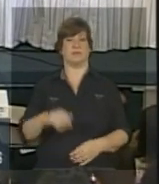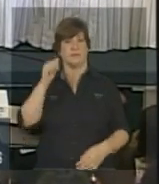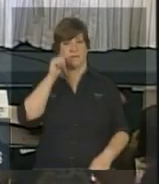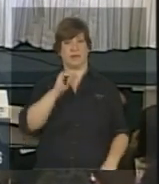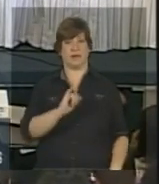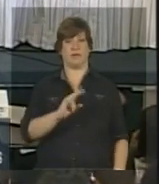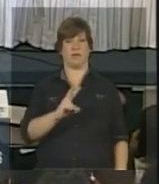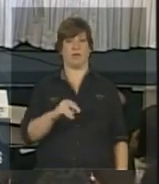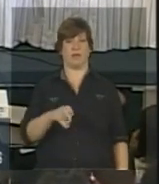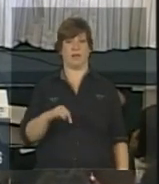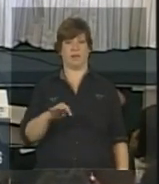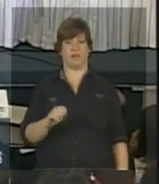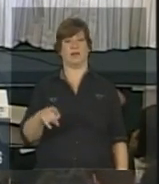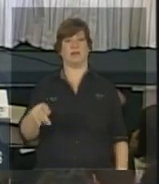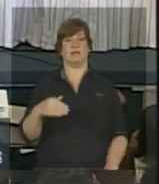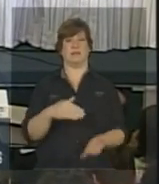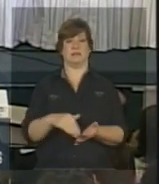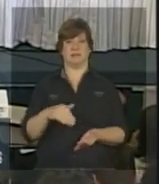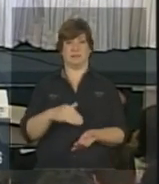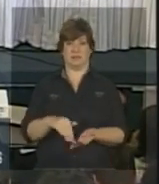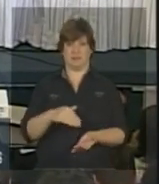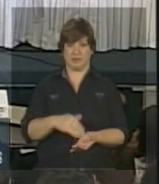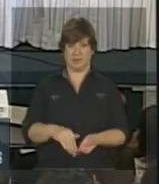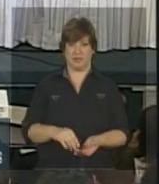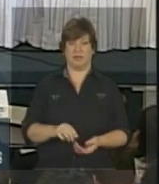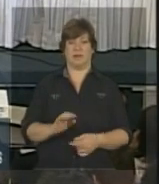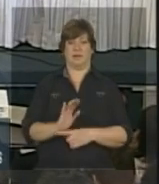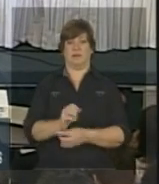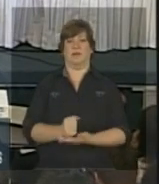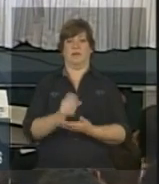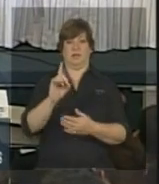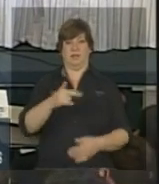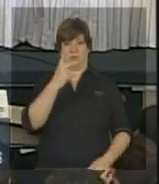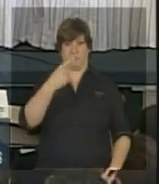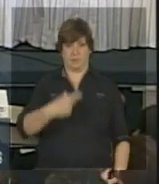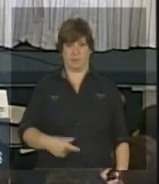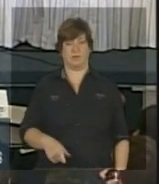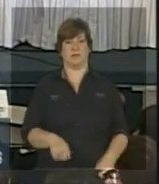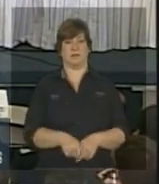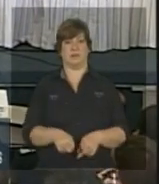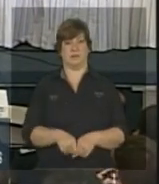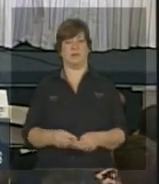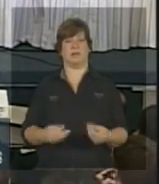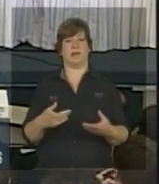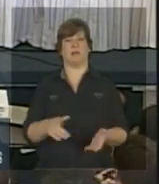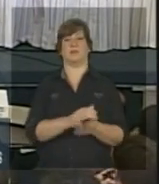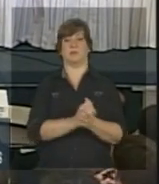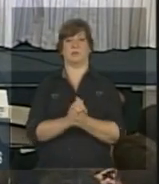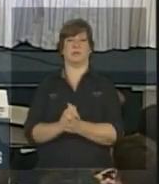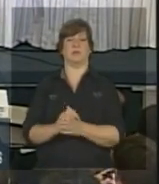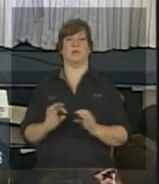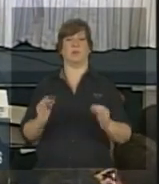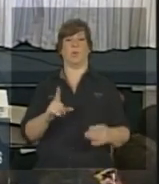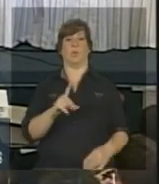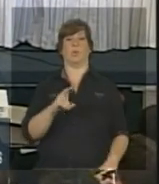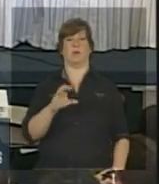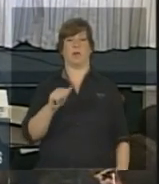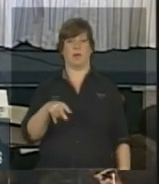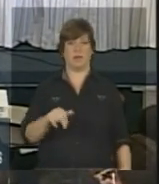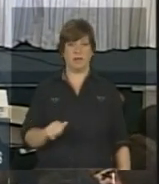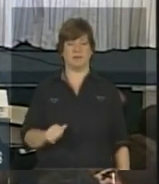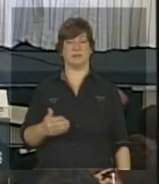Ivonete Tamboril, secretária nacional de Promoção e Defesa dos Direitos Humanos, e estender esse cumprimento a Luciana